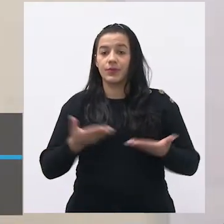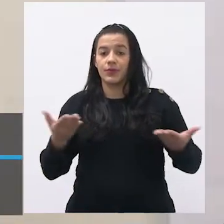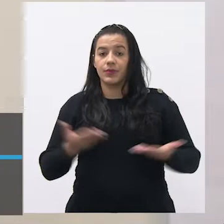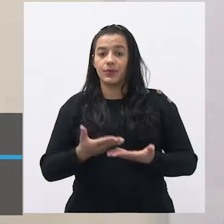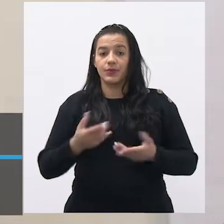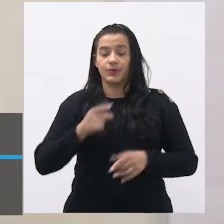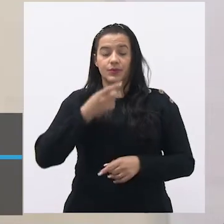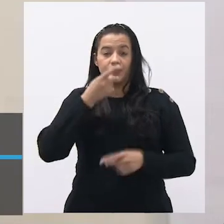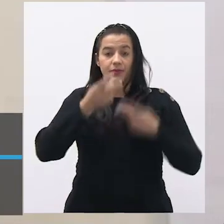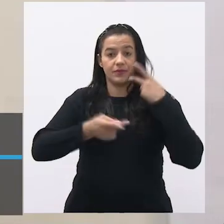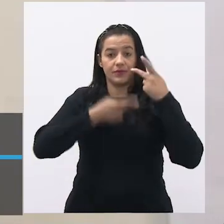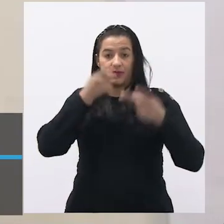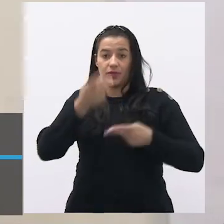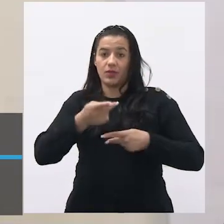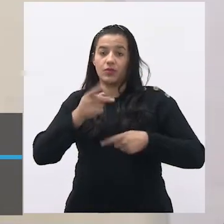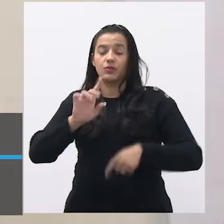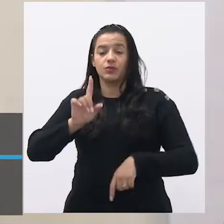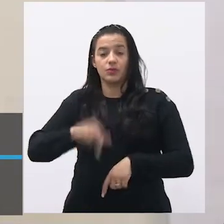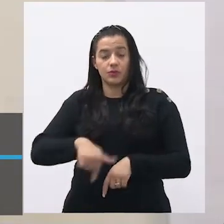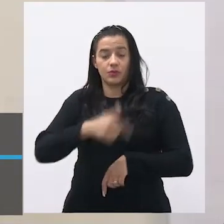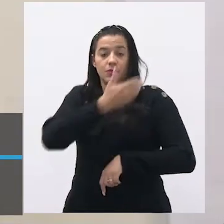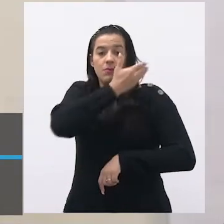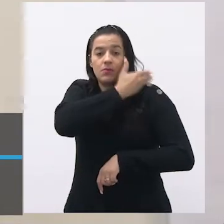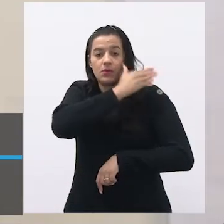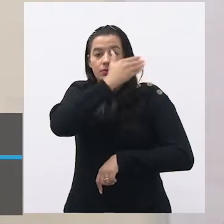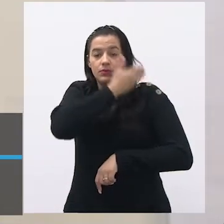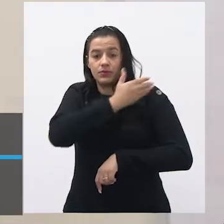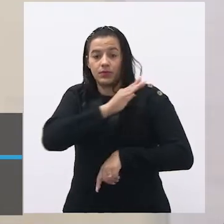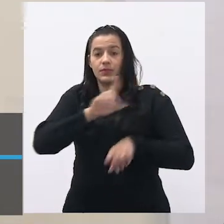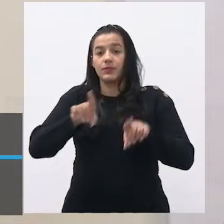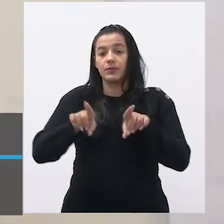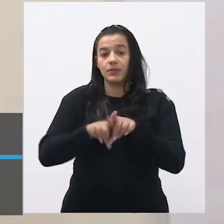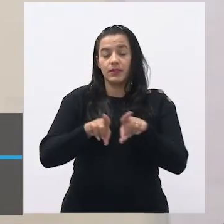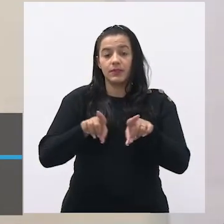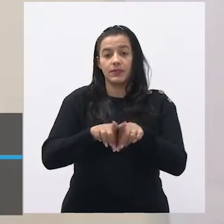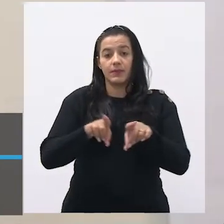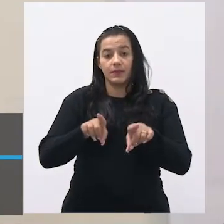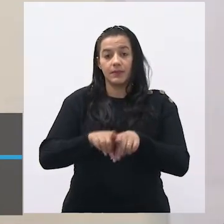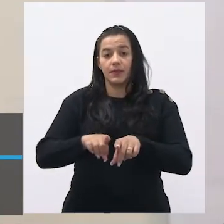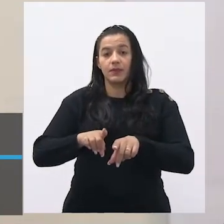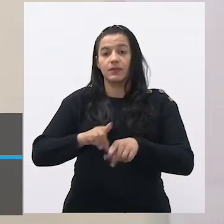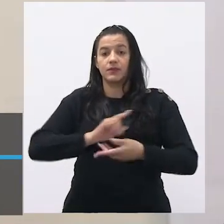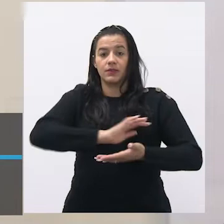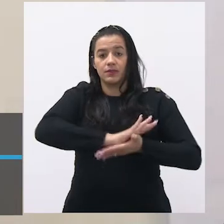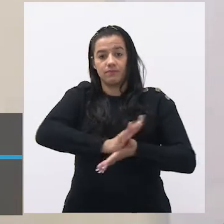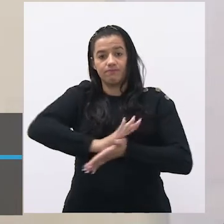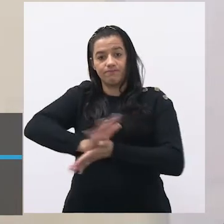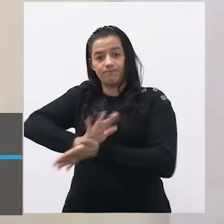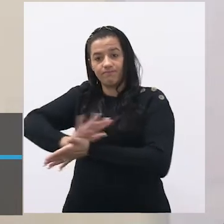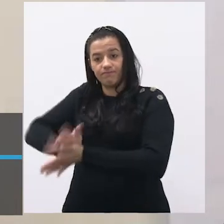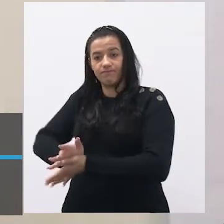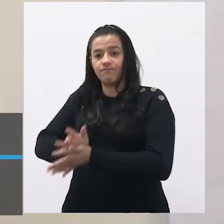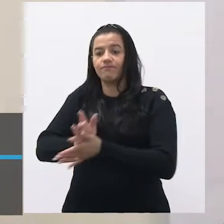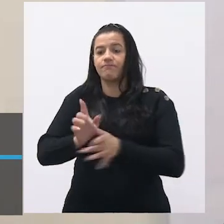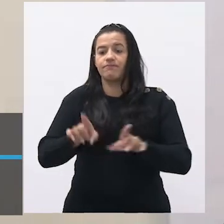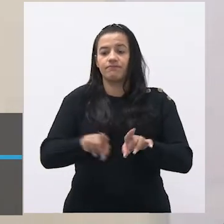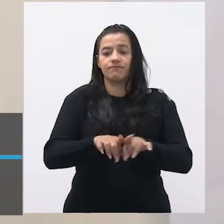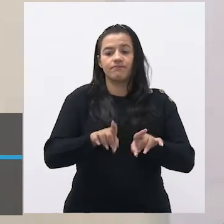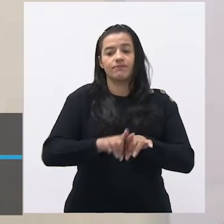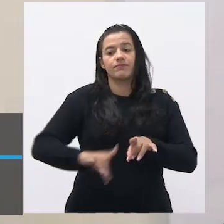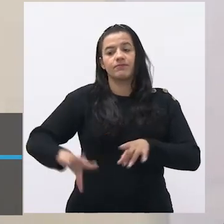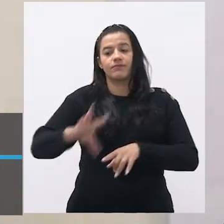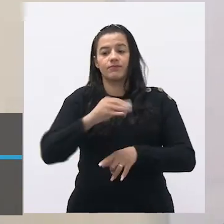discriminação. Estamos aqui com o pessoal do SINC, tá? Eu sou Mário, gestor do Conviva, e vamos